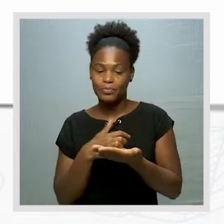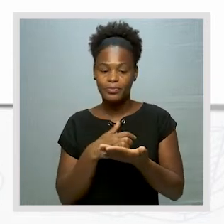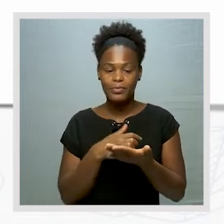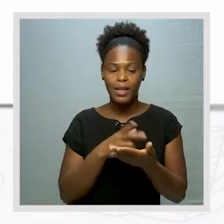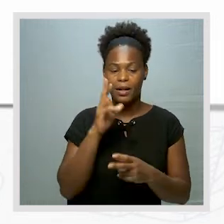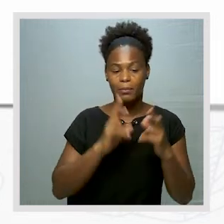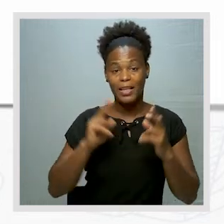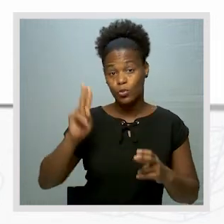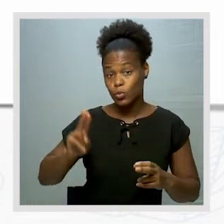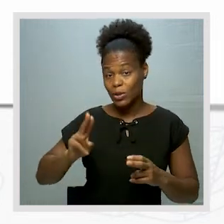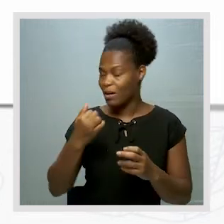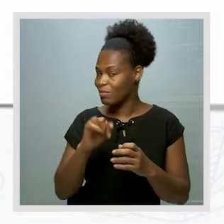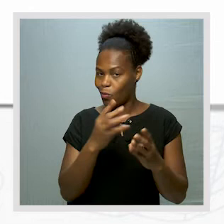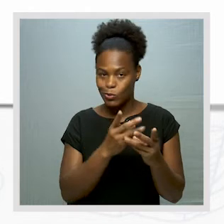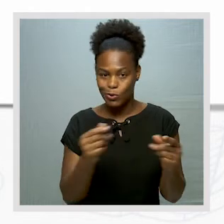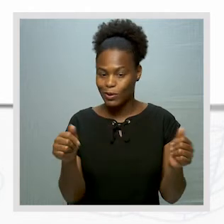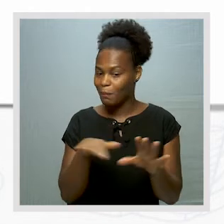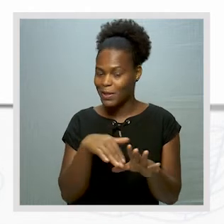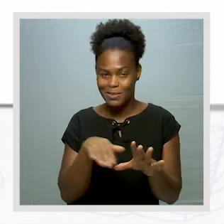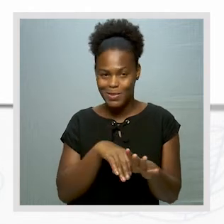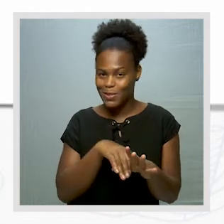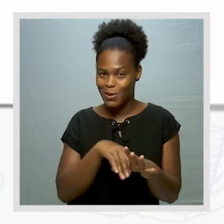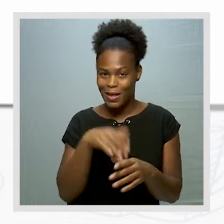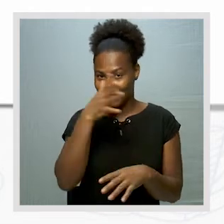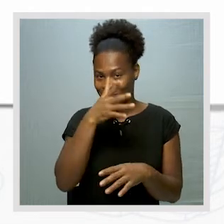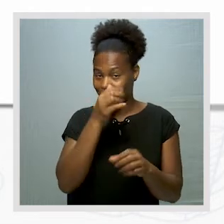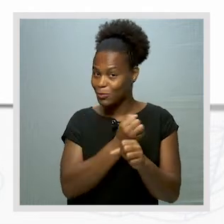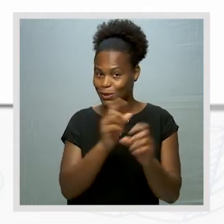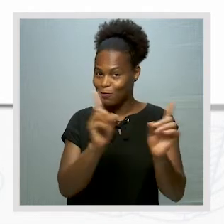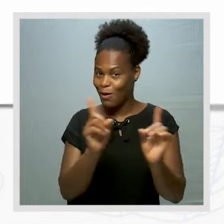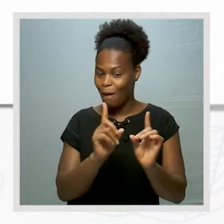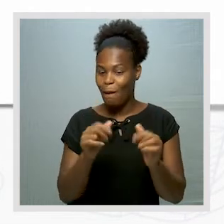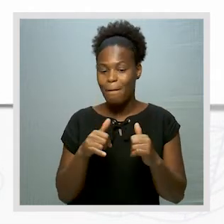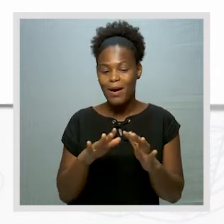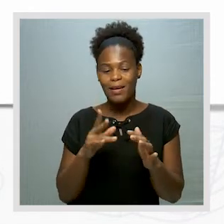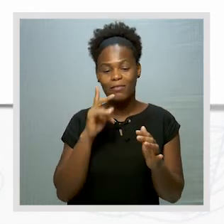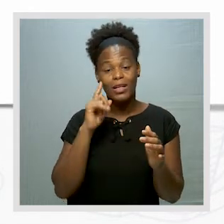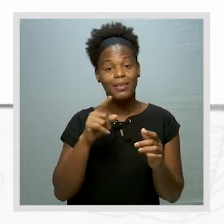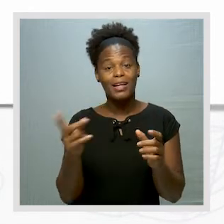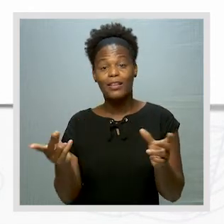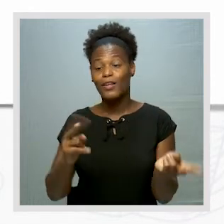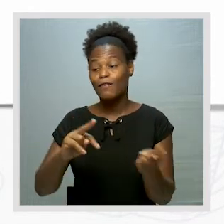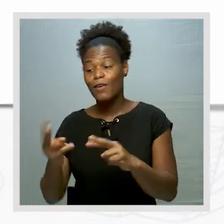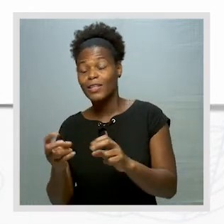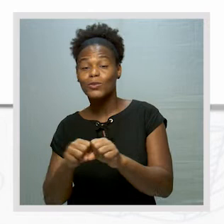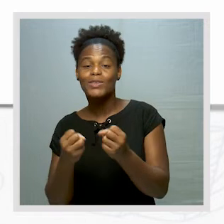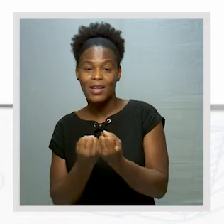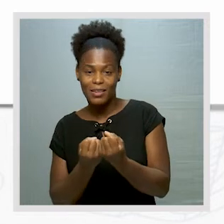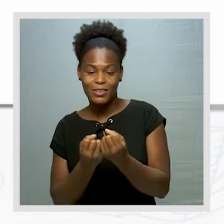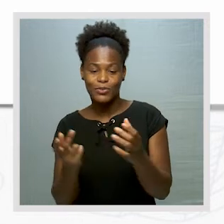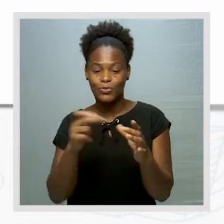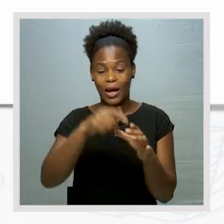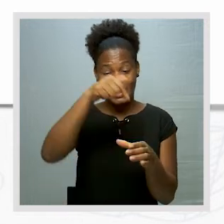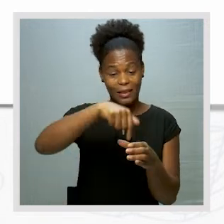rendimentos secundários não resultam da participação na atividade produtiva, vêm das transferências